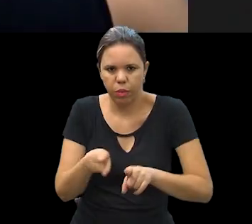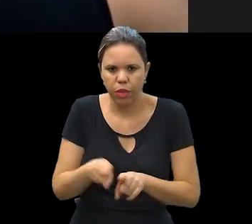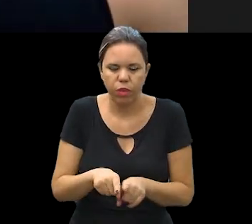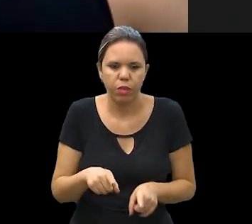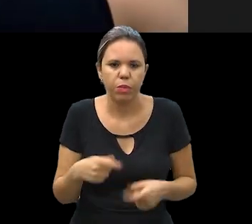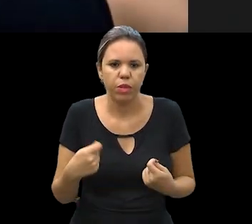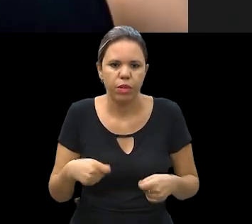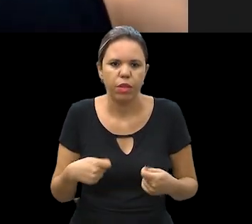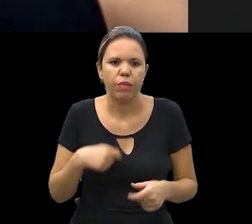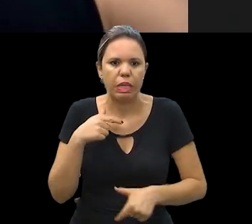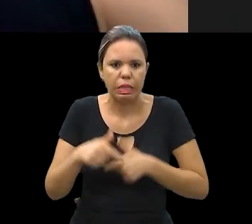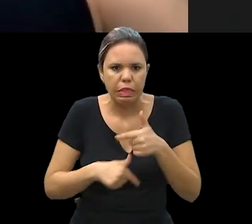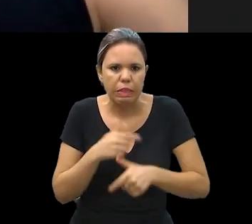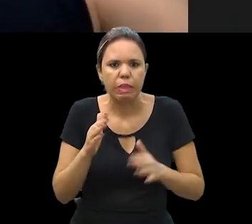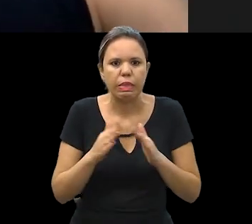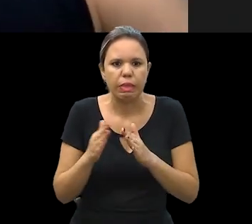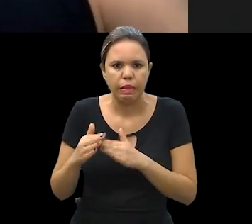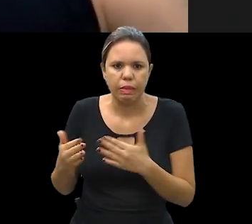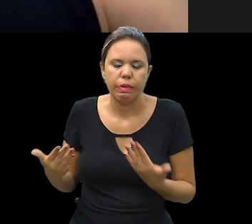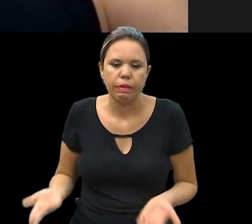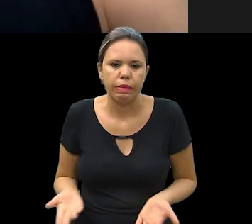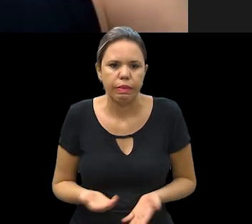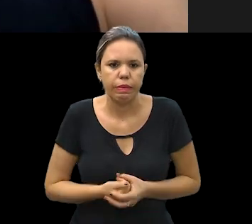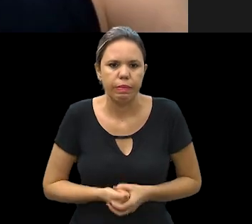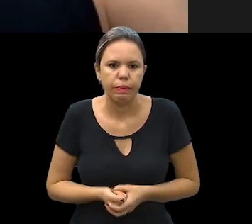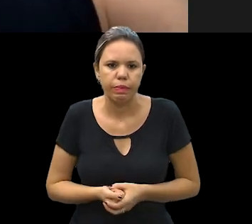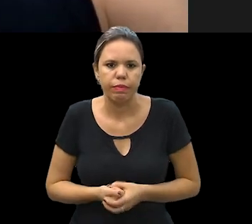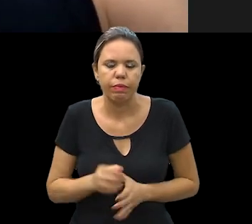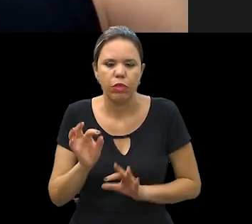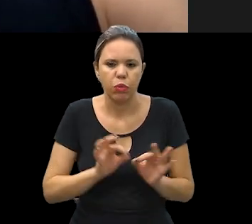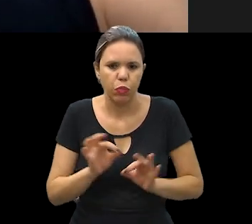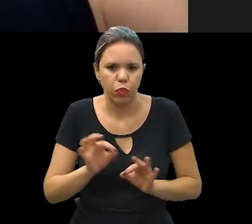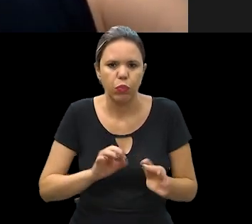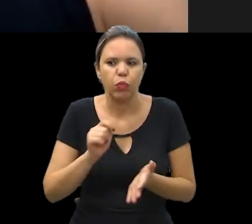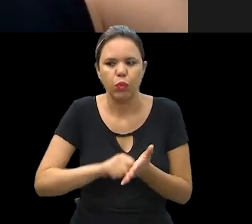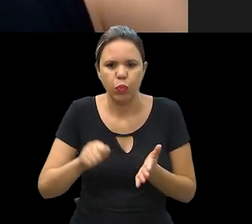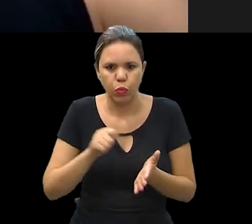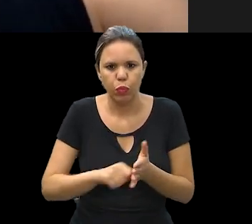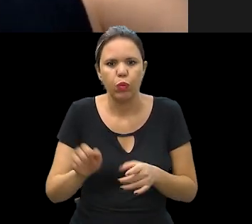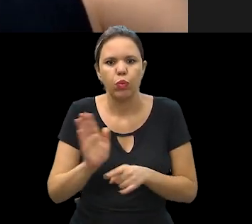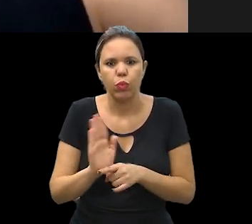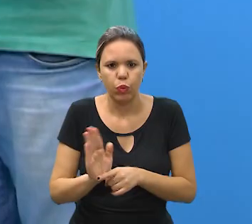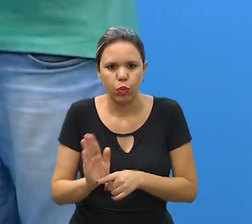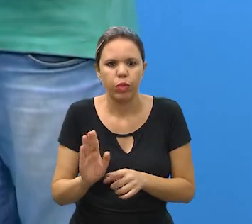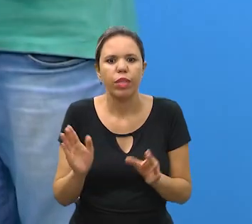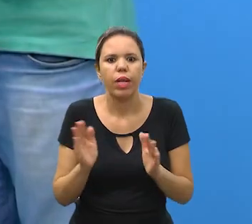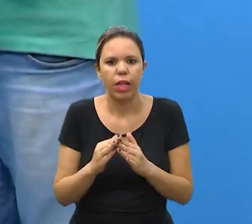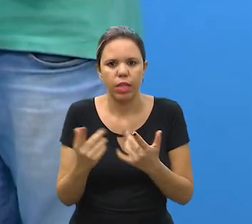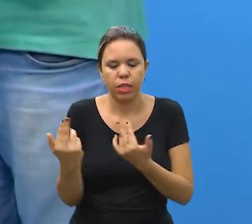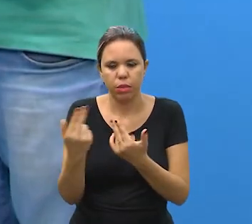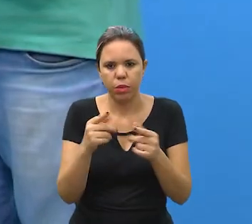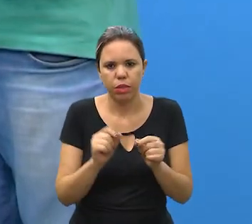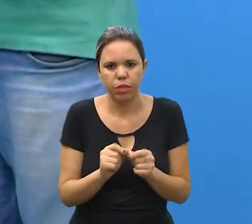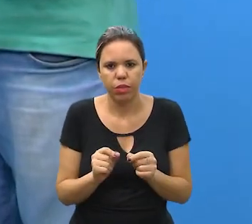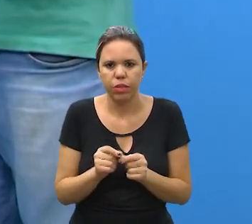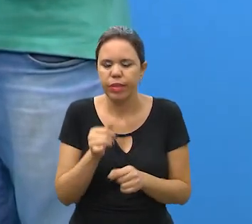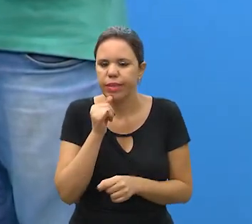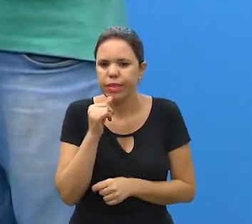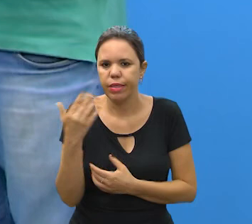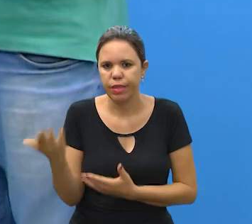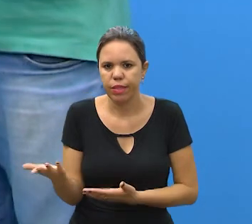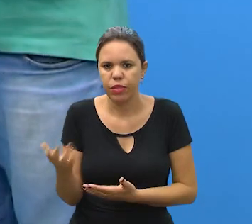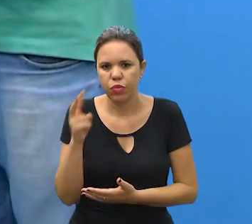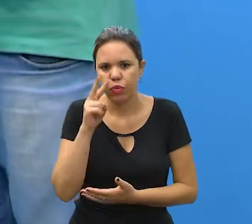Vocês tiveram que trabalhar em casa e produziram muitos clipes em casa também. Como foi